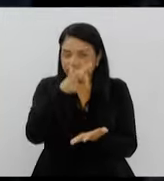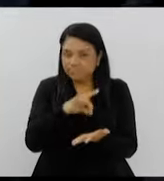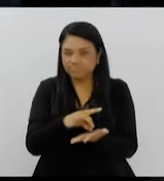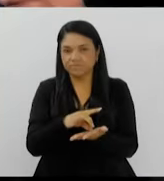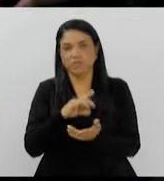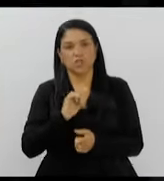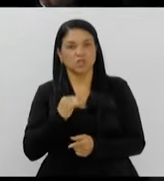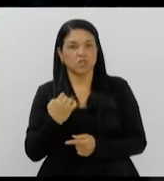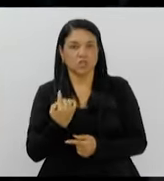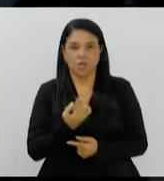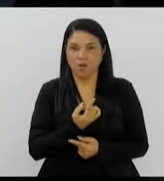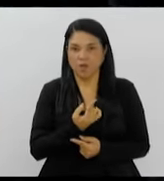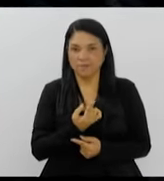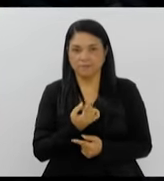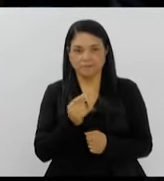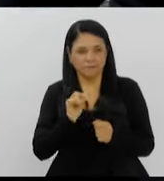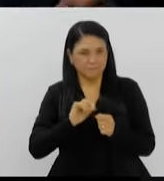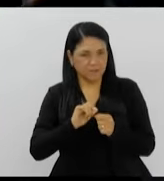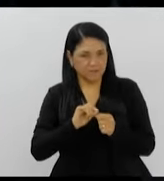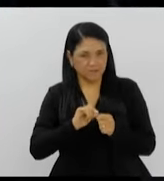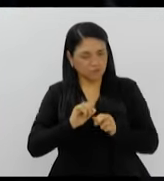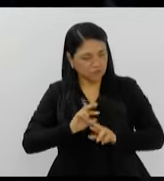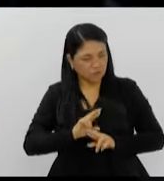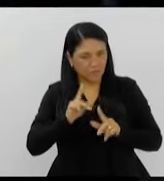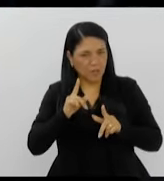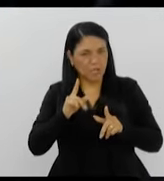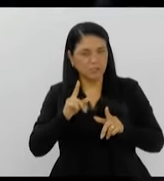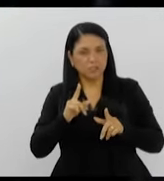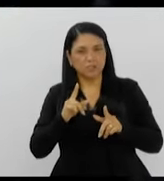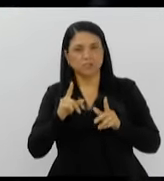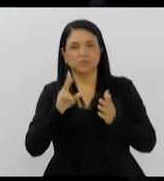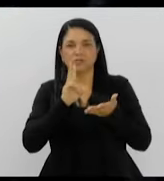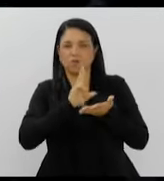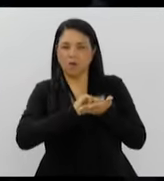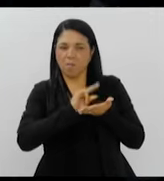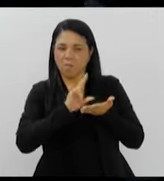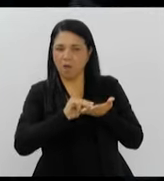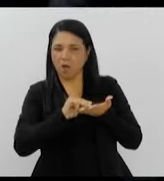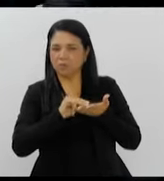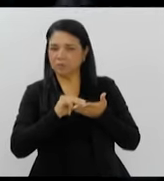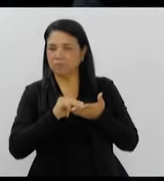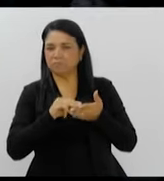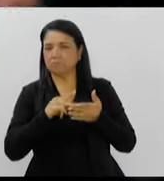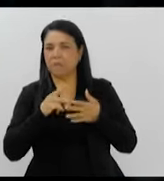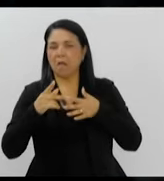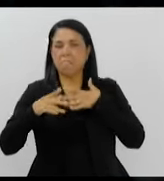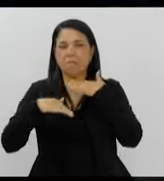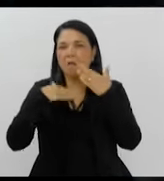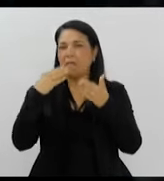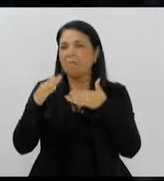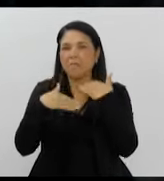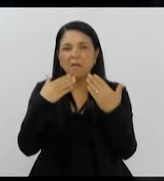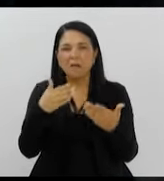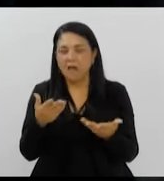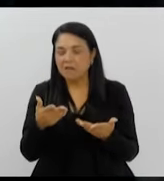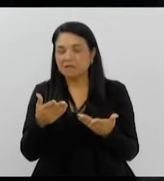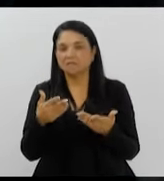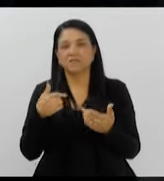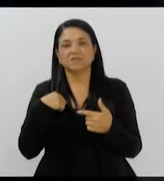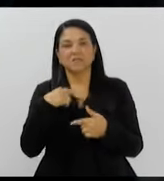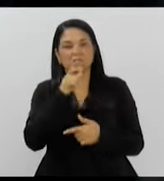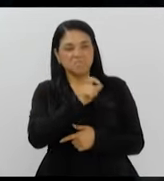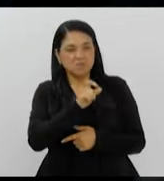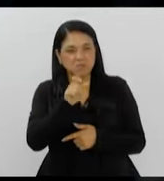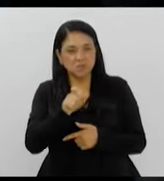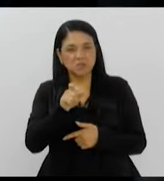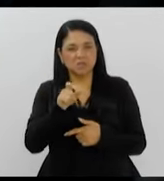não fazemos populismo com a pauta de vocês porque tem gente que gosta de ficar pegando